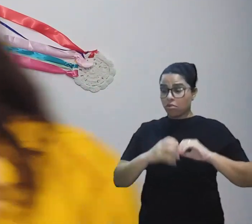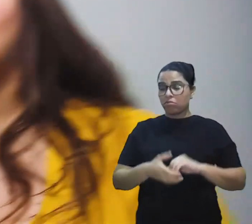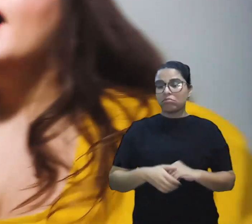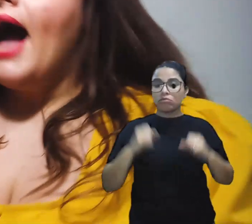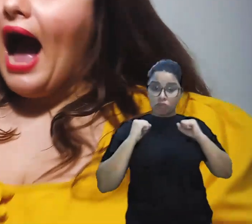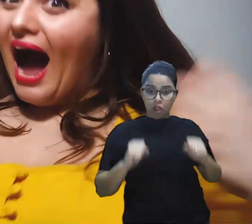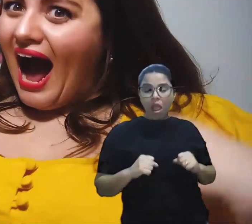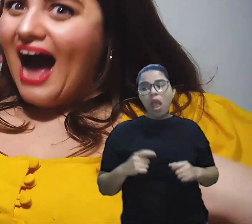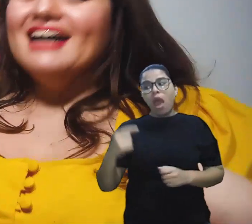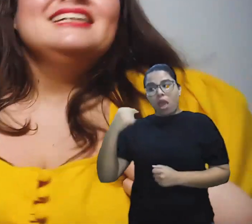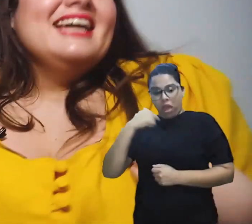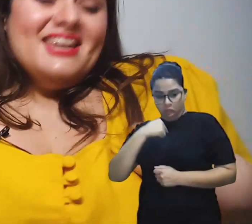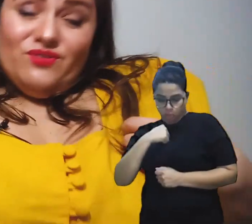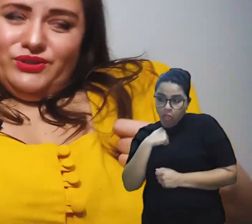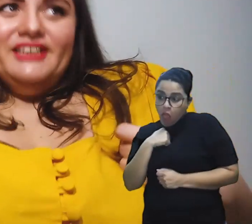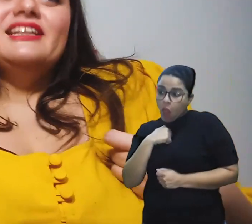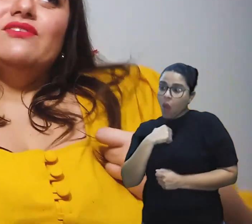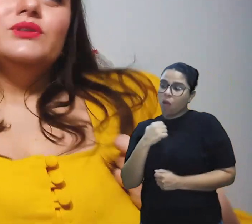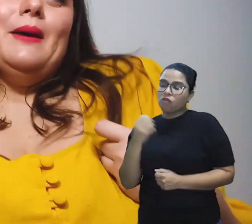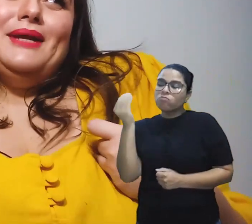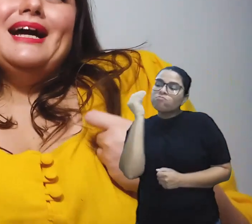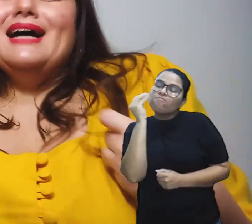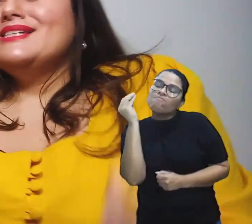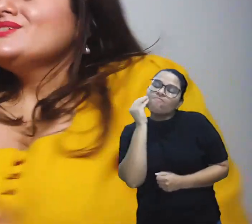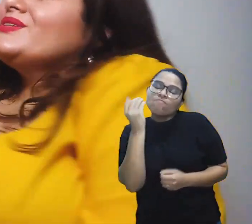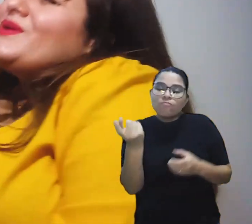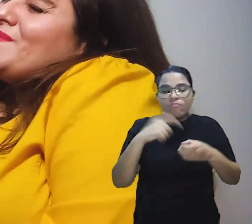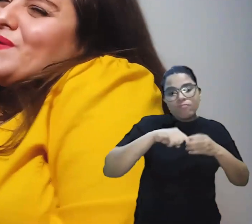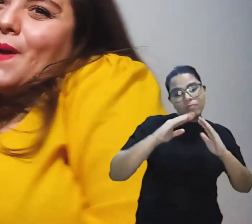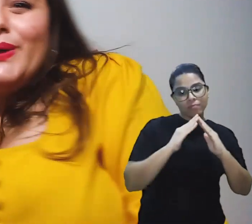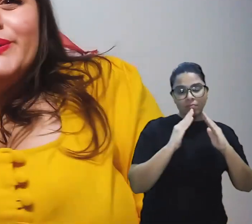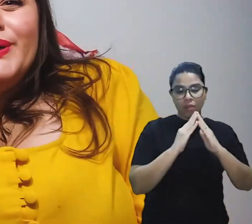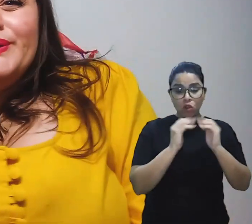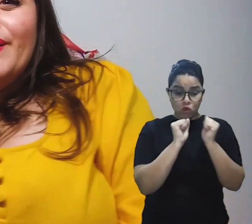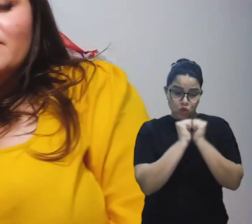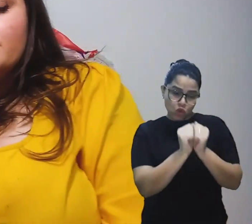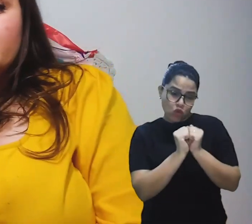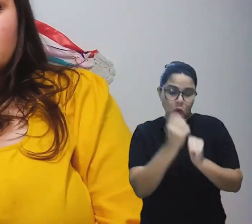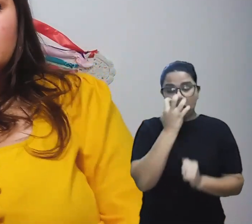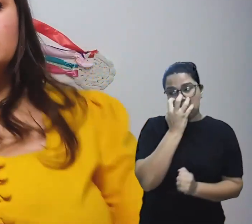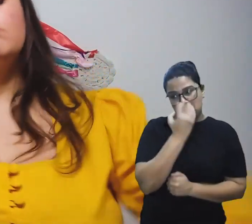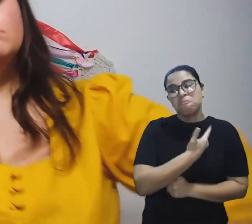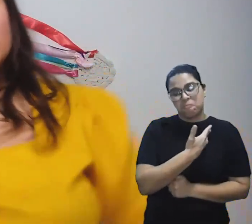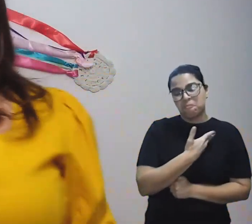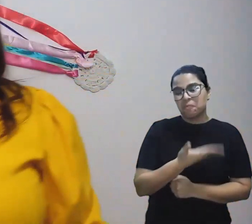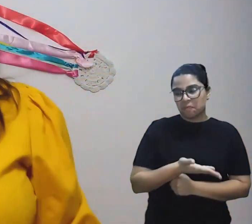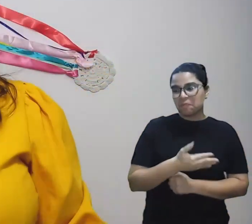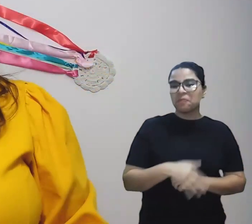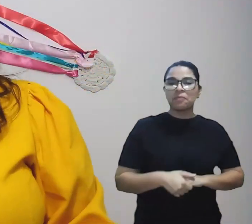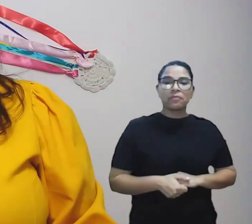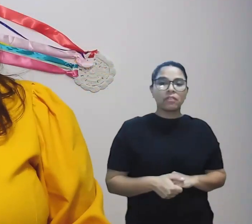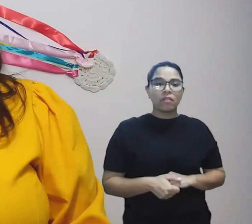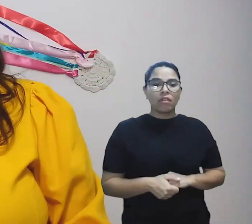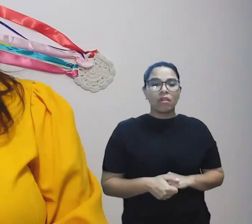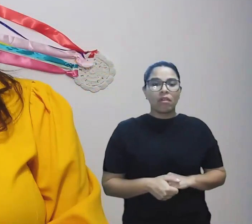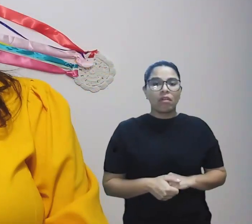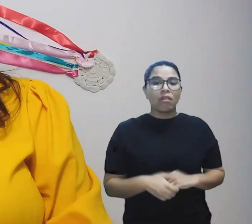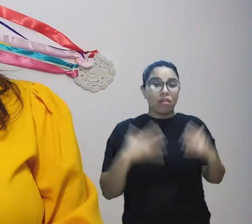falou: eu vou tentar voltar pra casa junto com meu amigo Totó. Então,